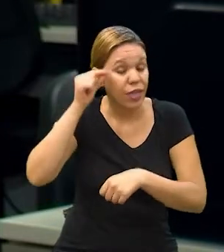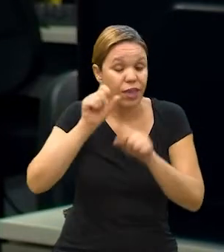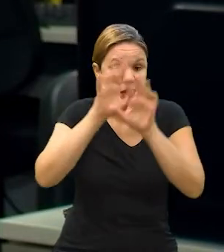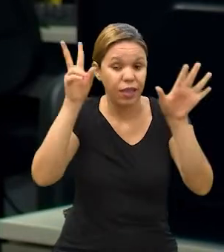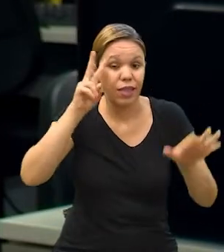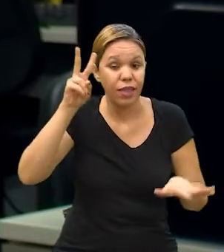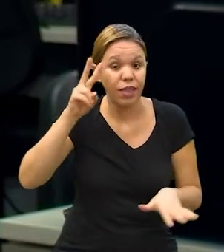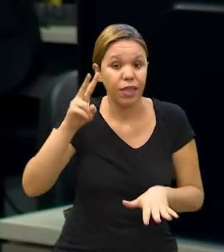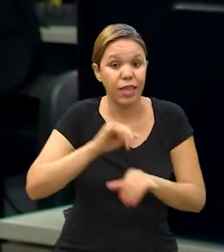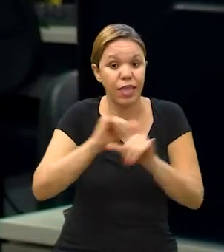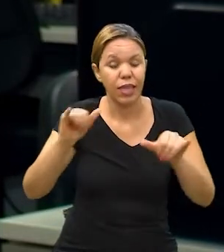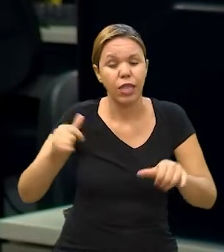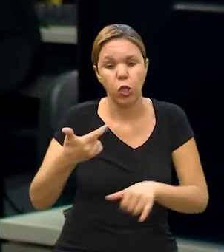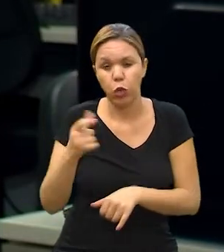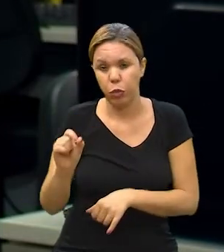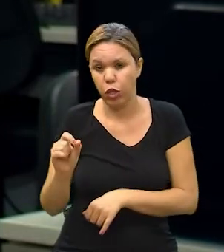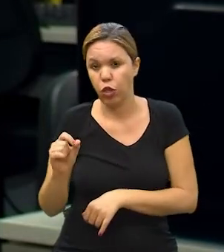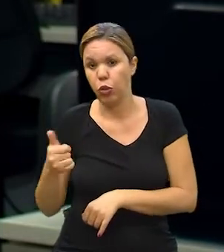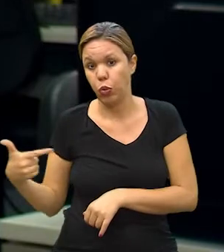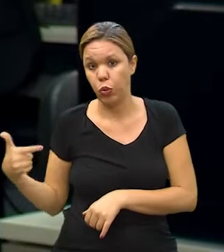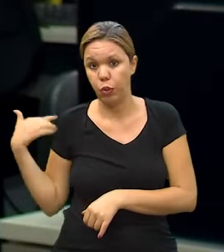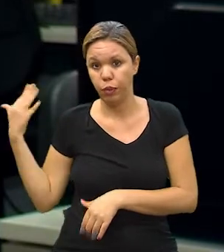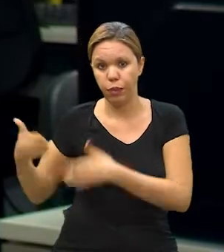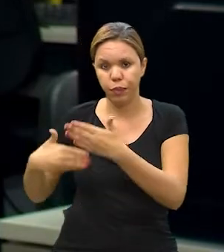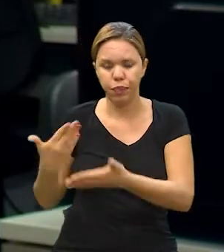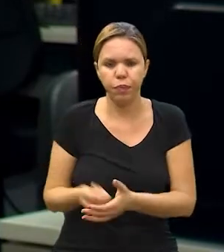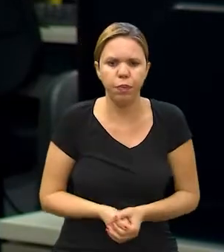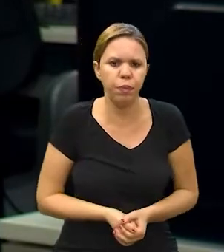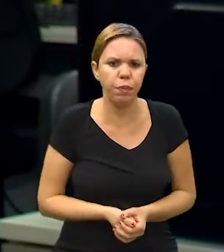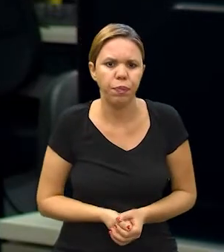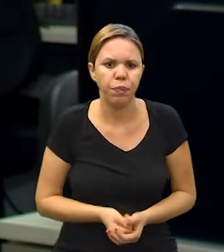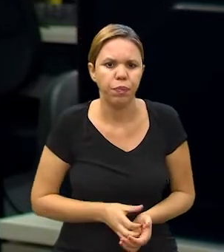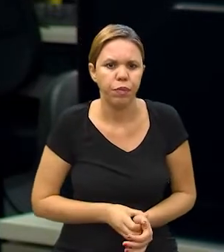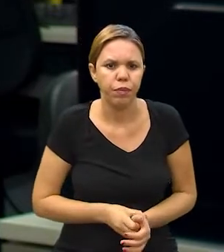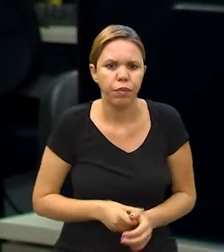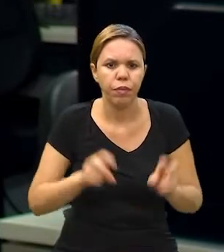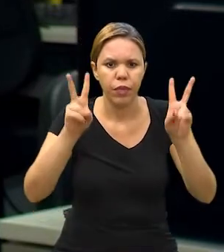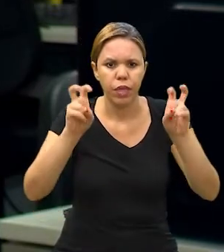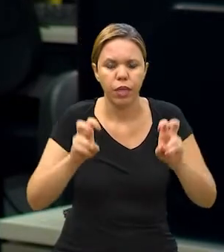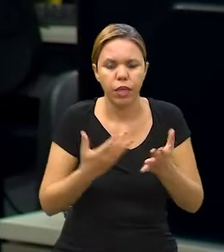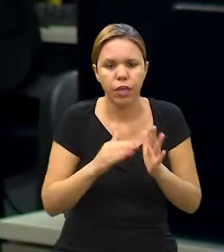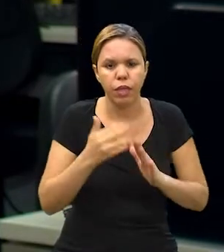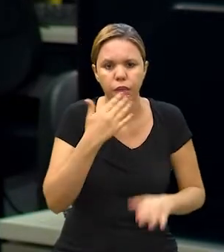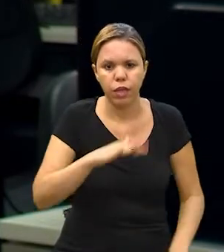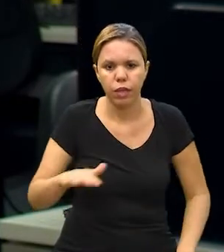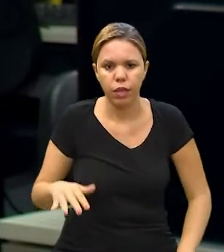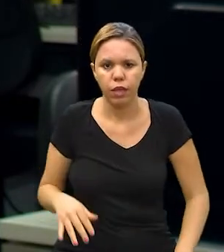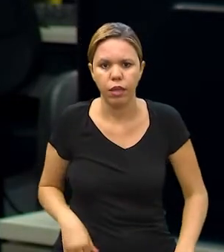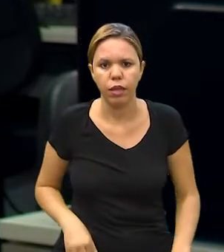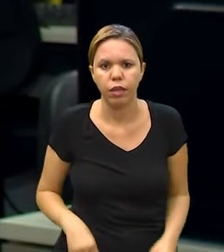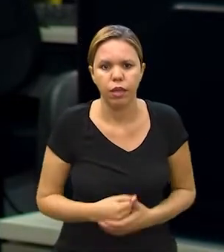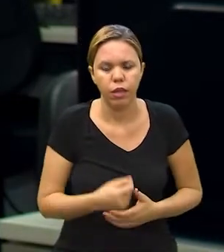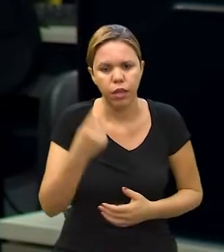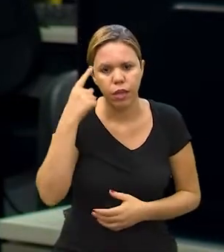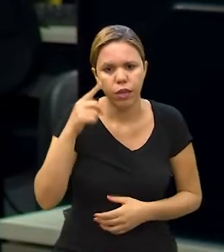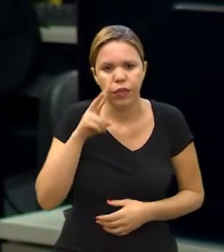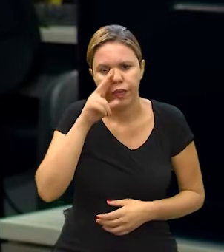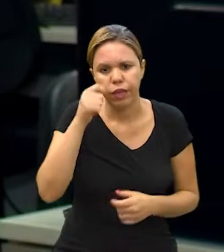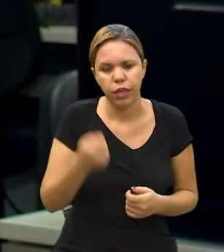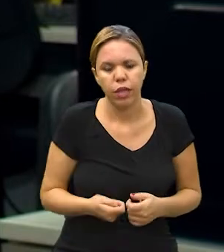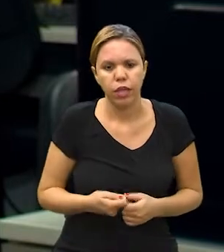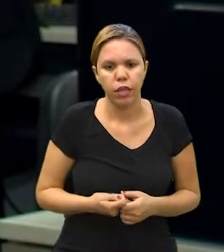na campanha de 2012 que o tema das creches foi uma das ideias fortes da discussão do segundo